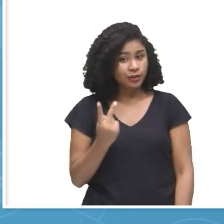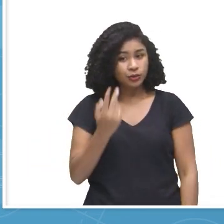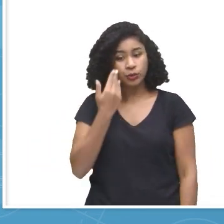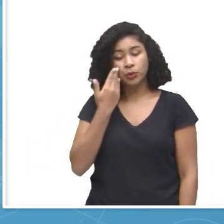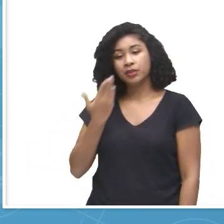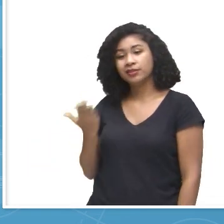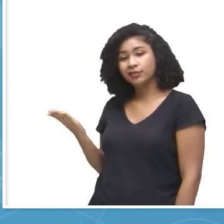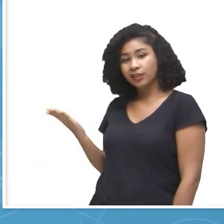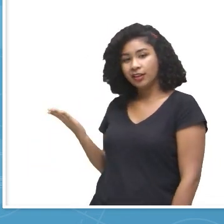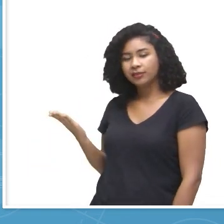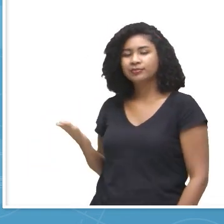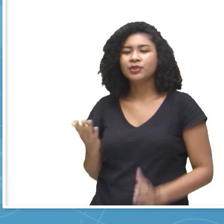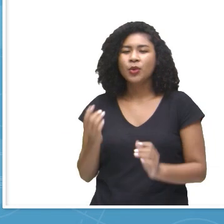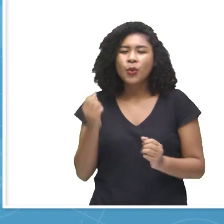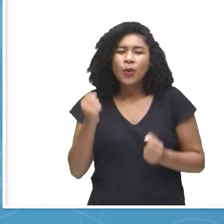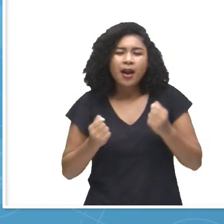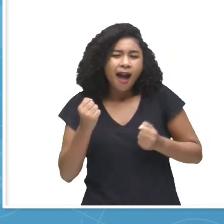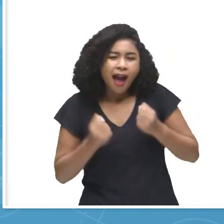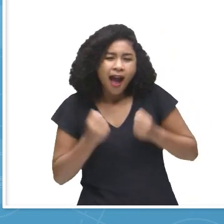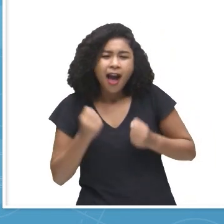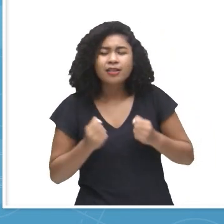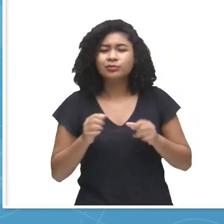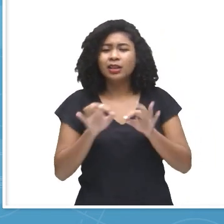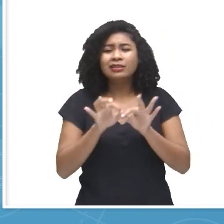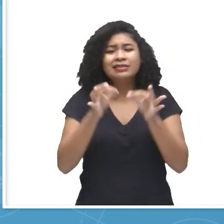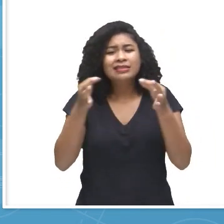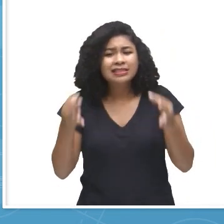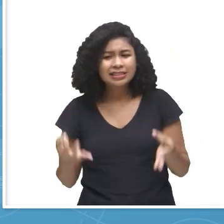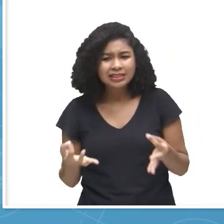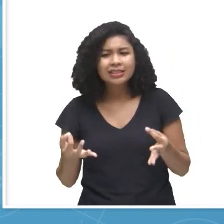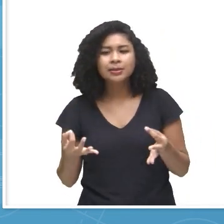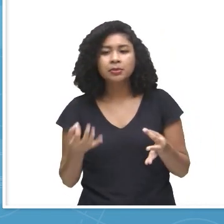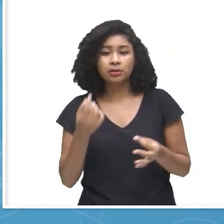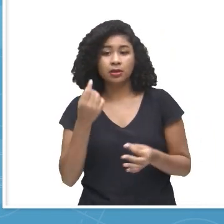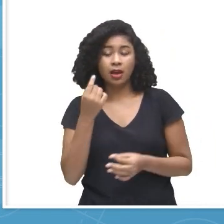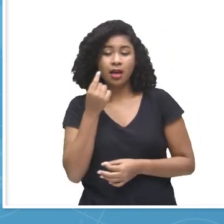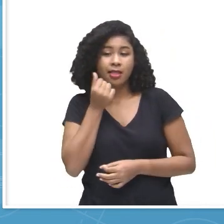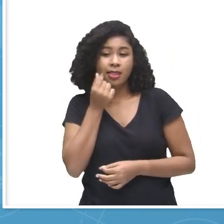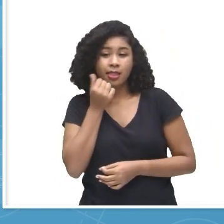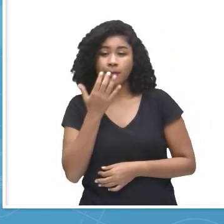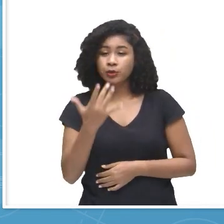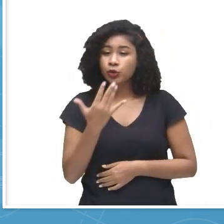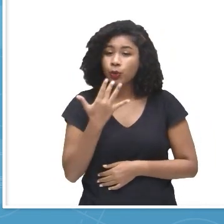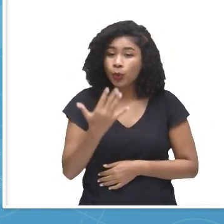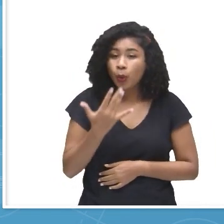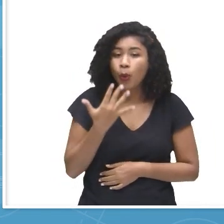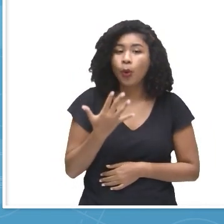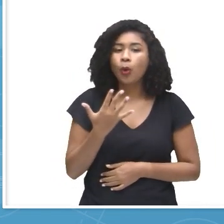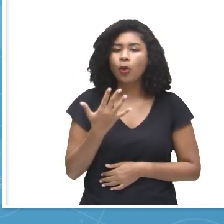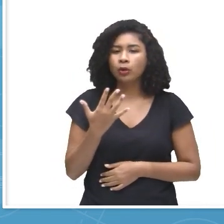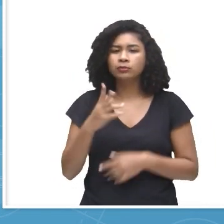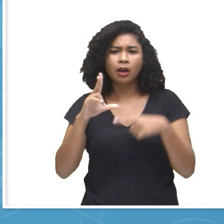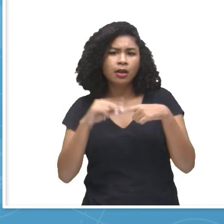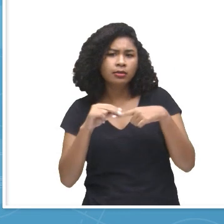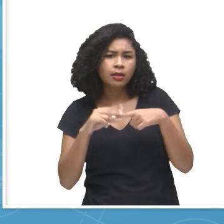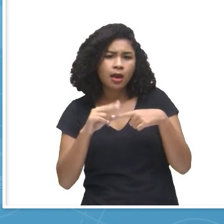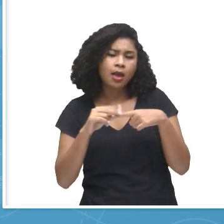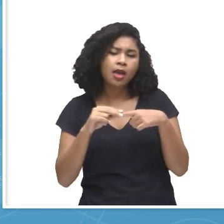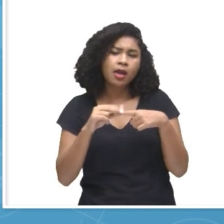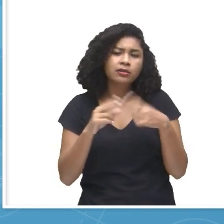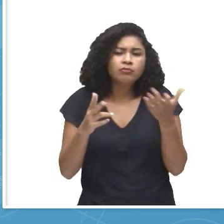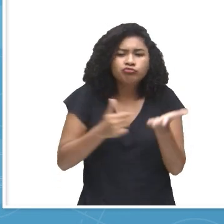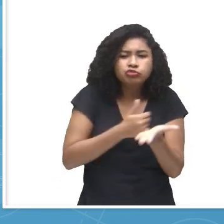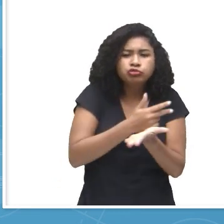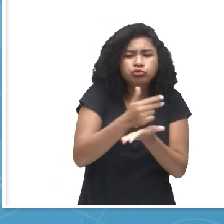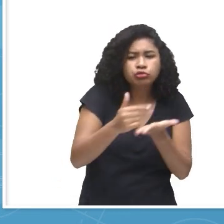desenho que a gente percebe que foi feito até com um lápis de cor, caneta hidrográfica, né? Que é um desenho mais simples, que não emprega tanta técnica.